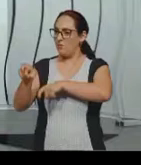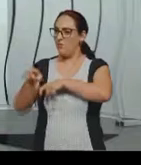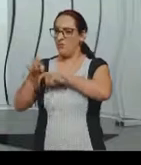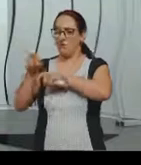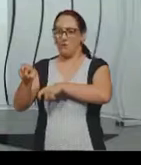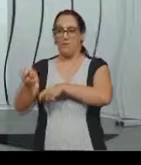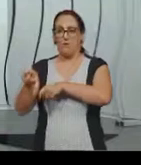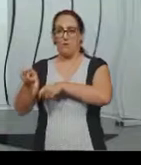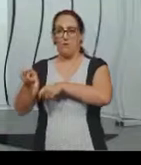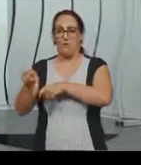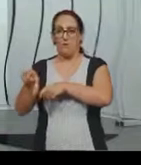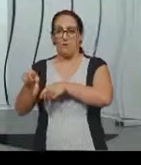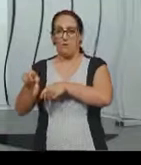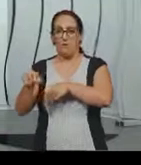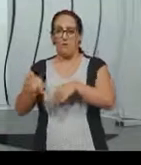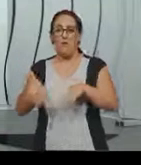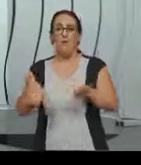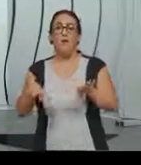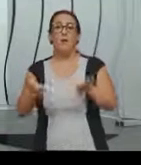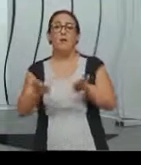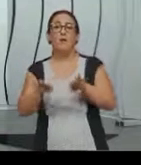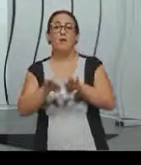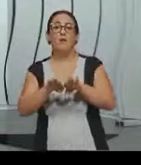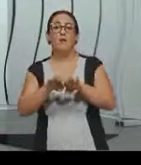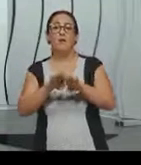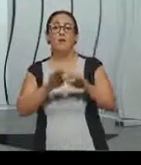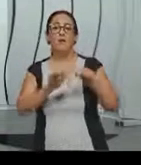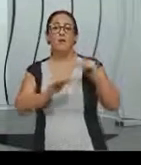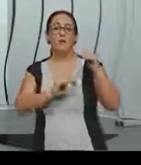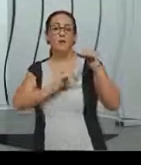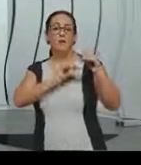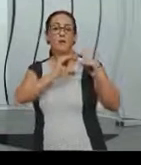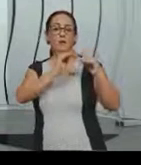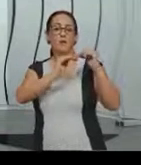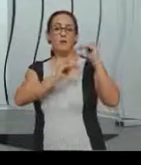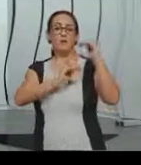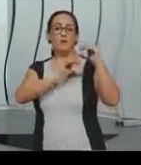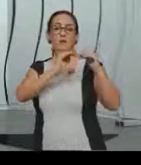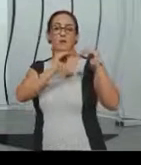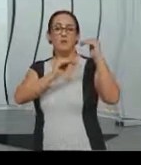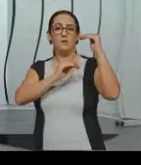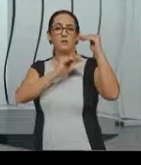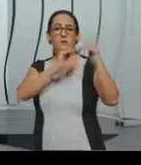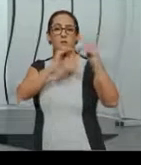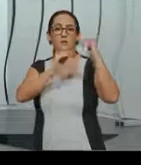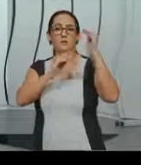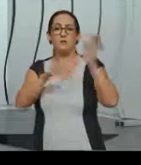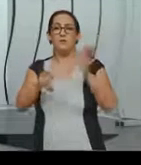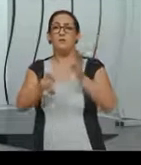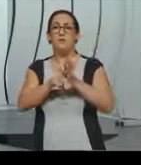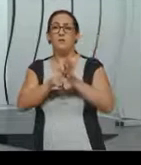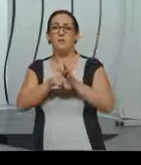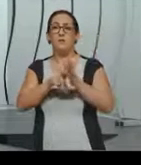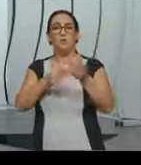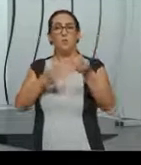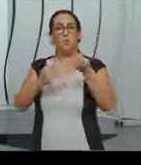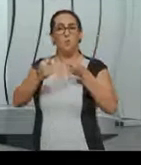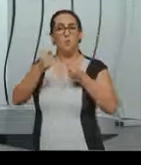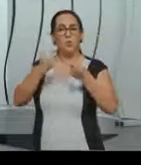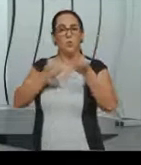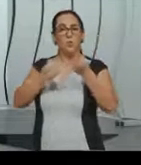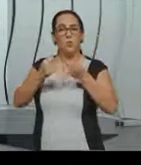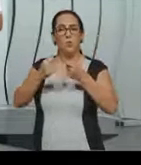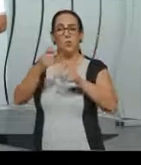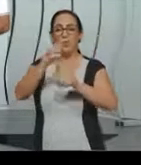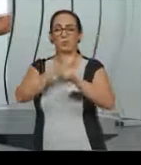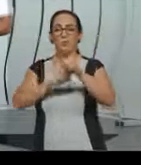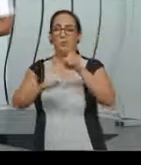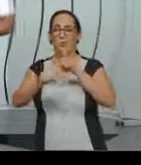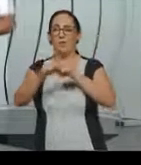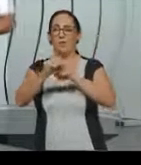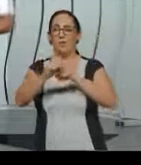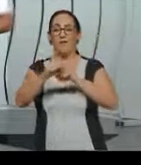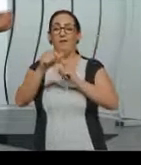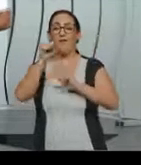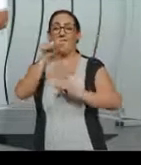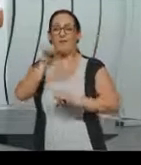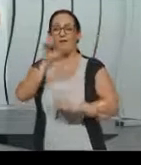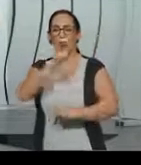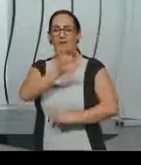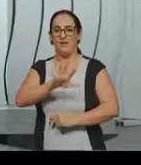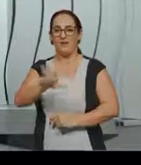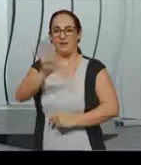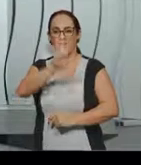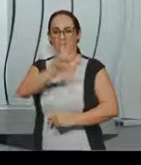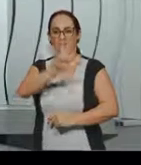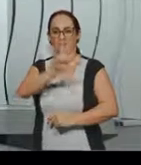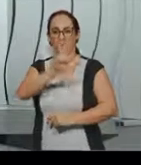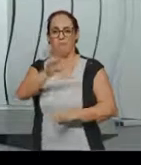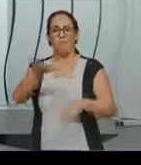poder desenvolver a região, desenvolver econômica e socialmente a região. Agora percebam que tudo que eu